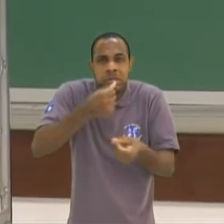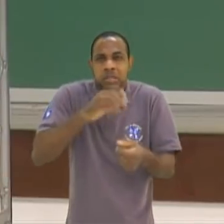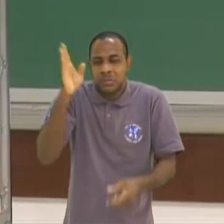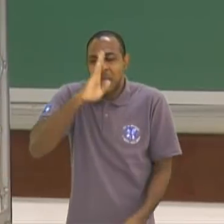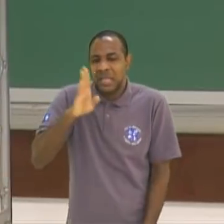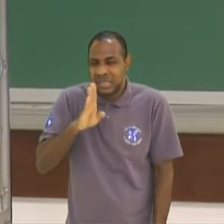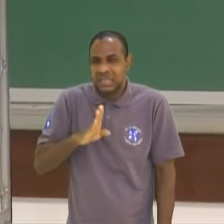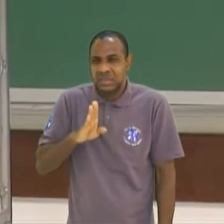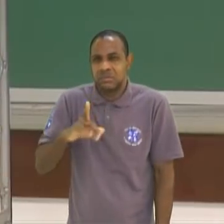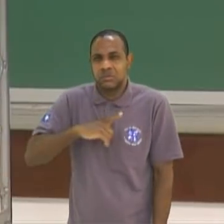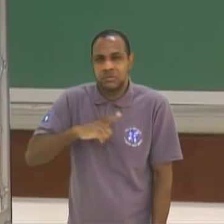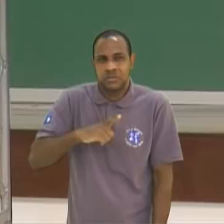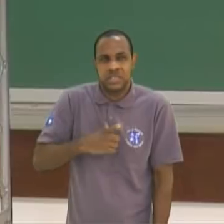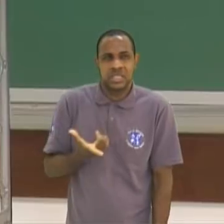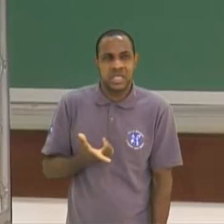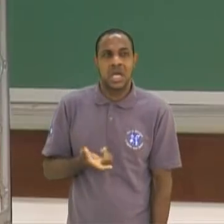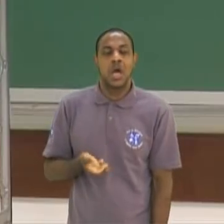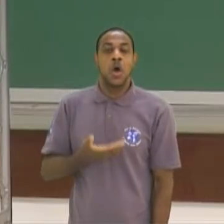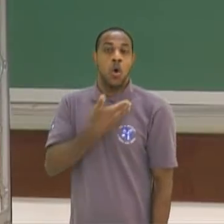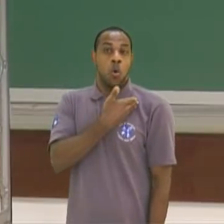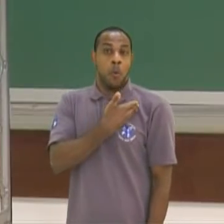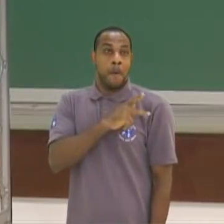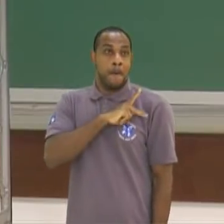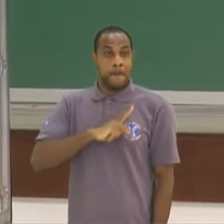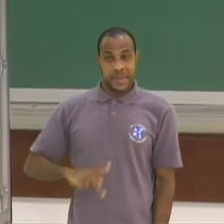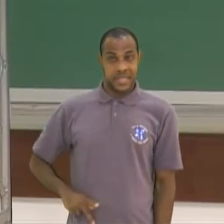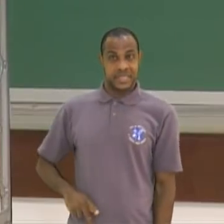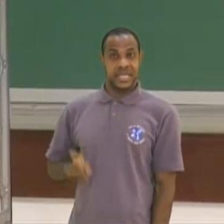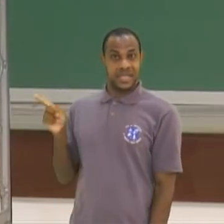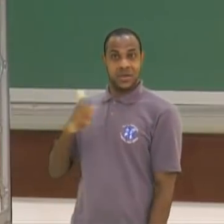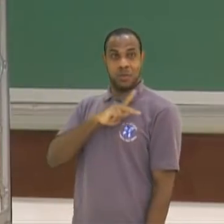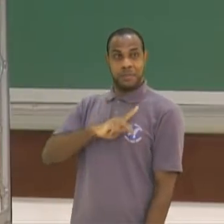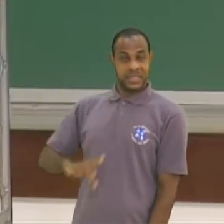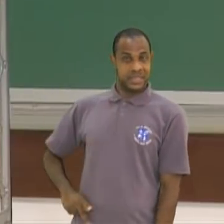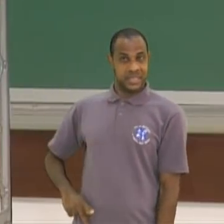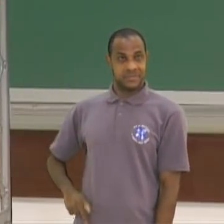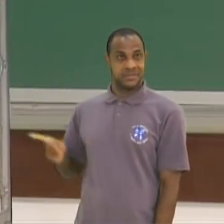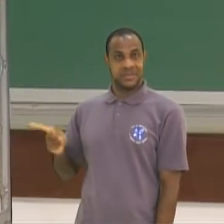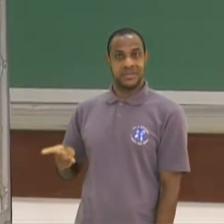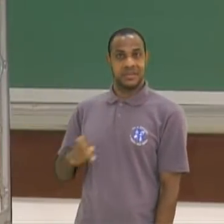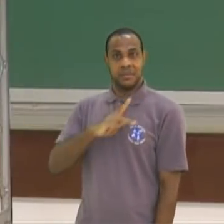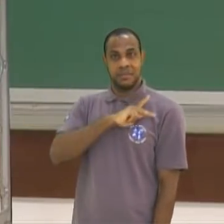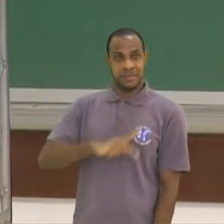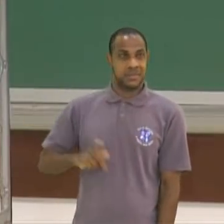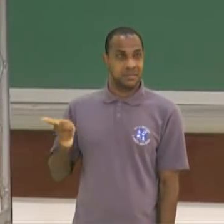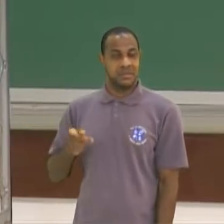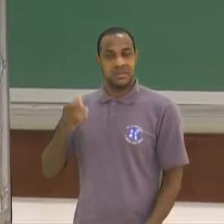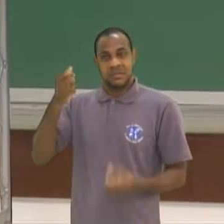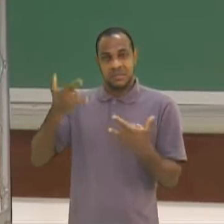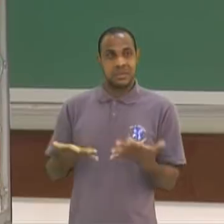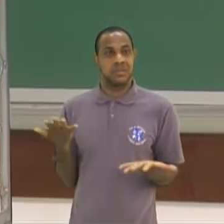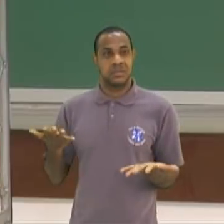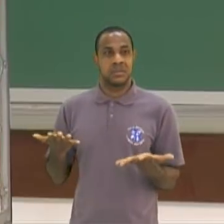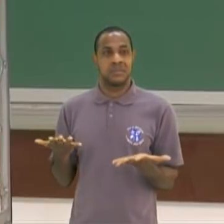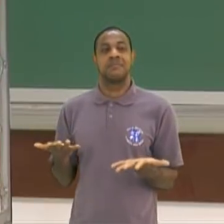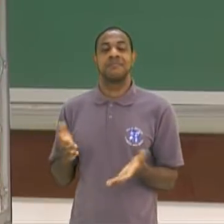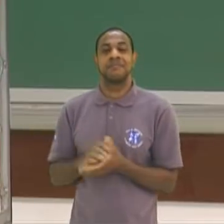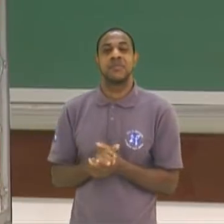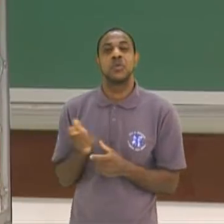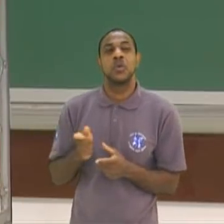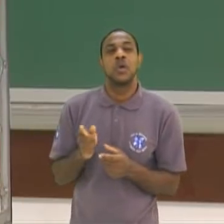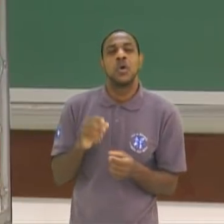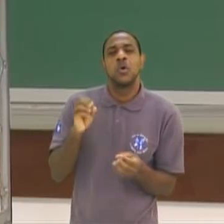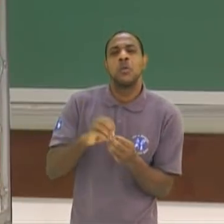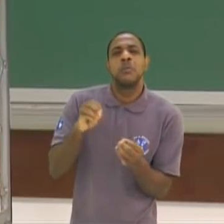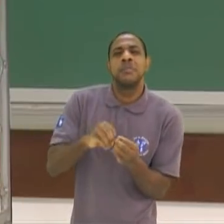passava fez o Figueiredo chamar de volta Delfim Neto. Lembra dele? o ministro do milagre econômico, o